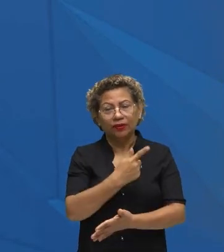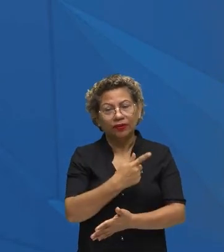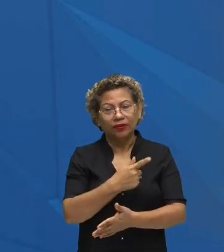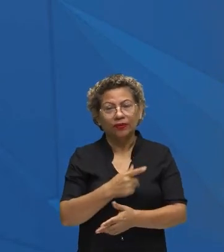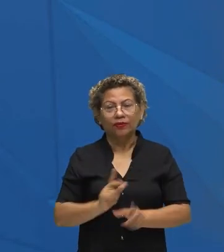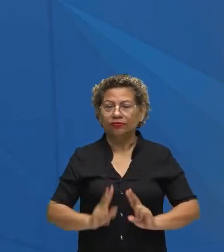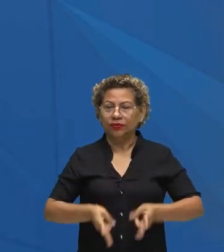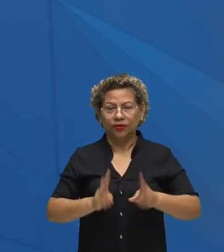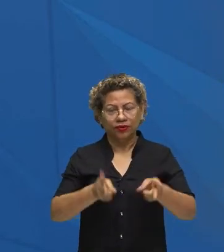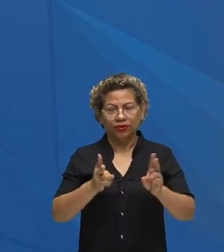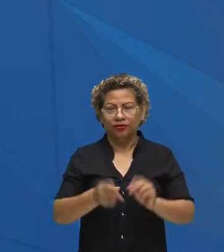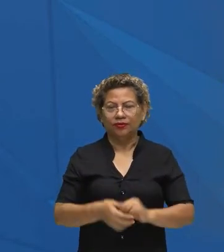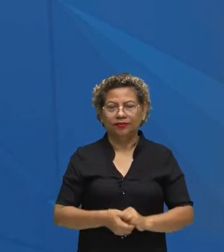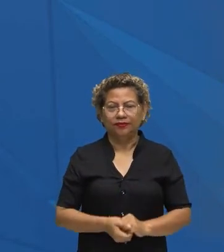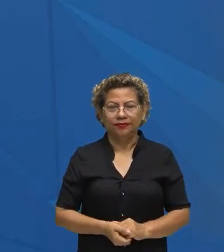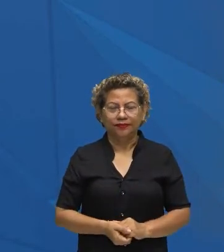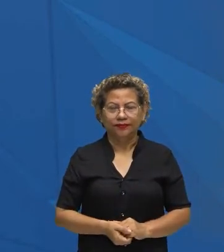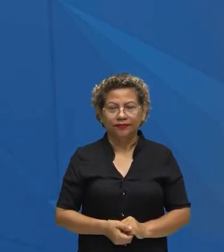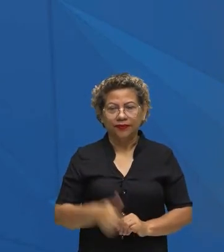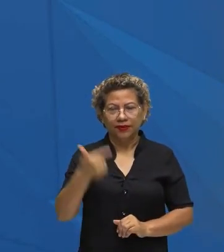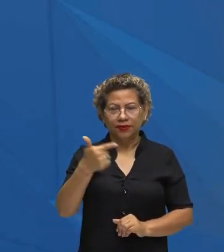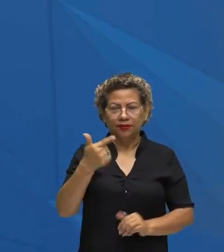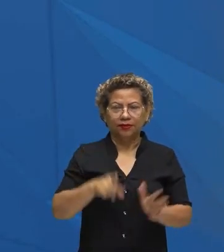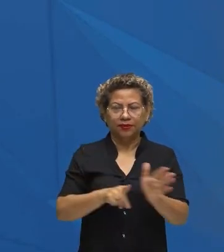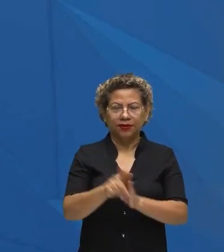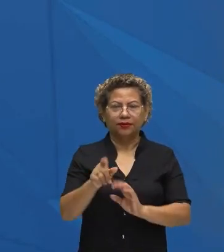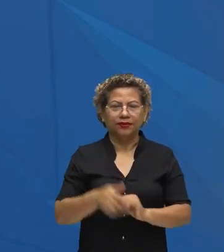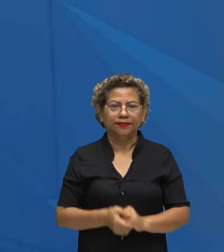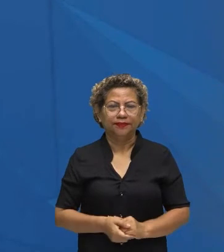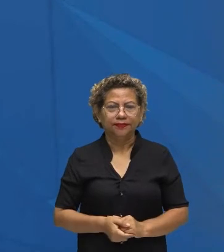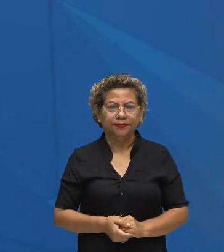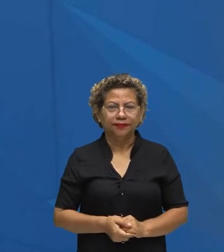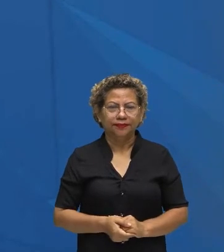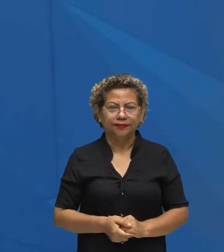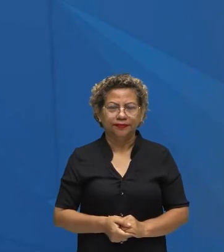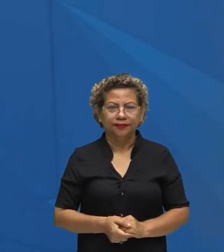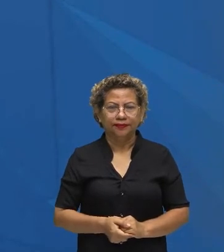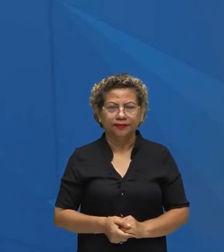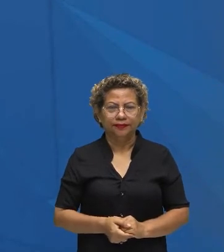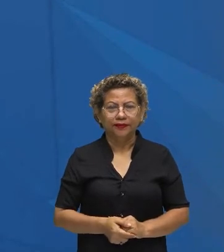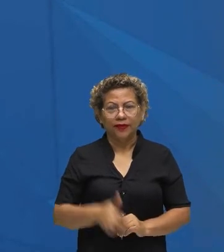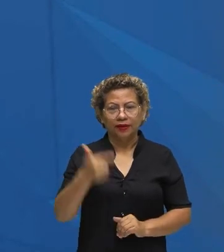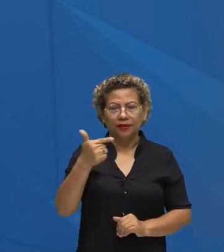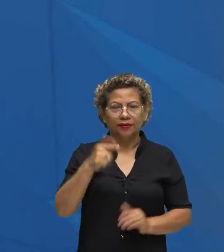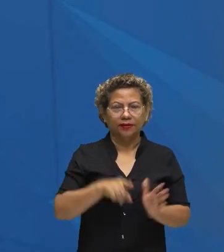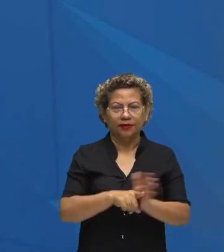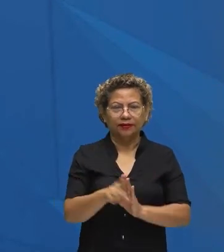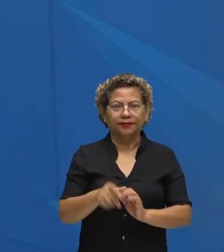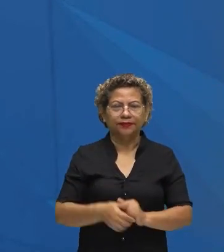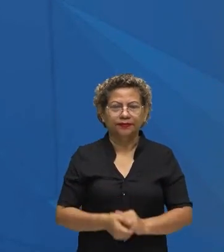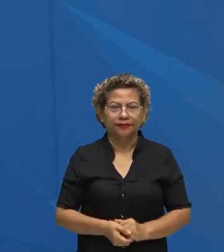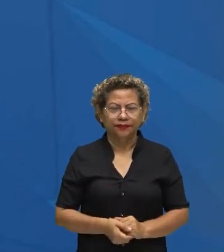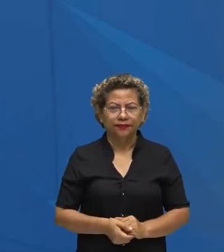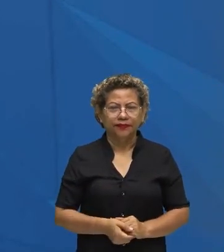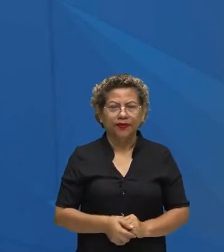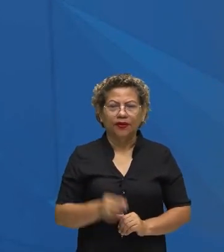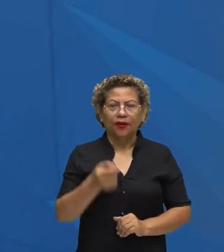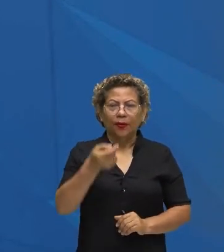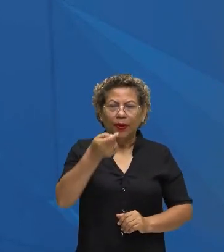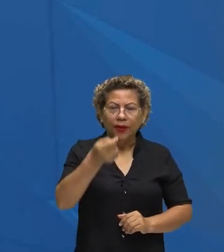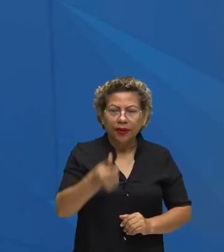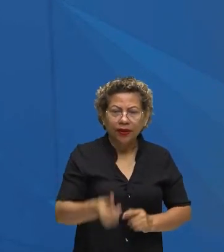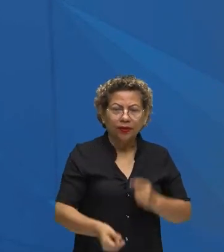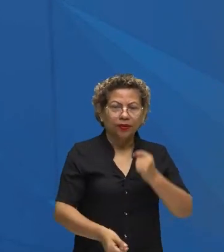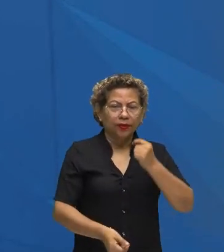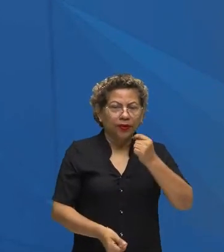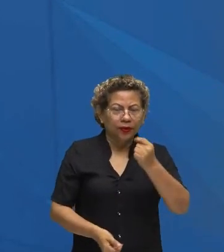vida. Vamos para a segunda pergunta, pergunta na tela. Pergunta não, provérbio na tela. De grão em grão